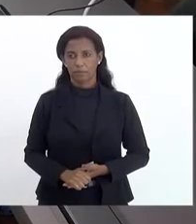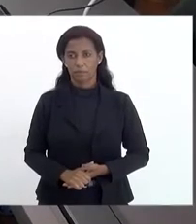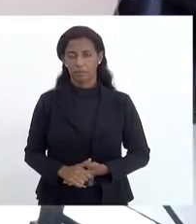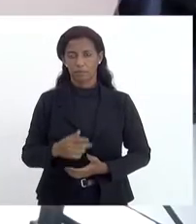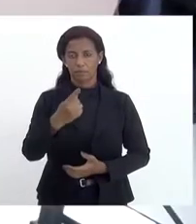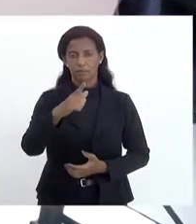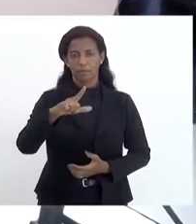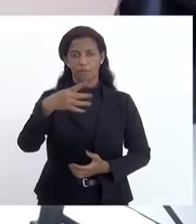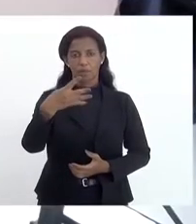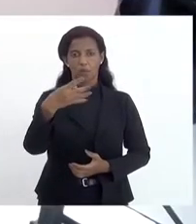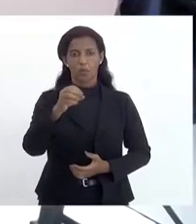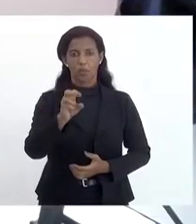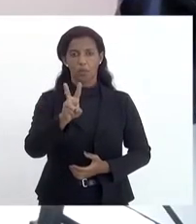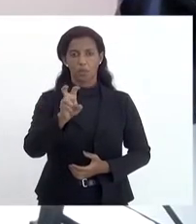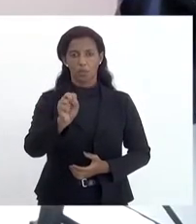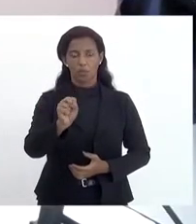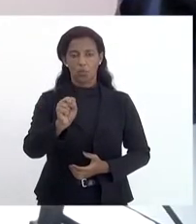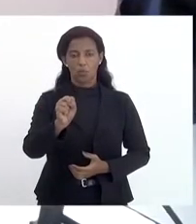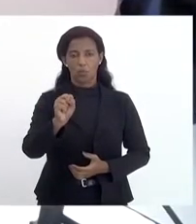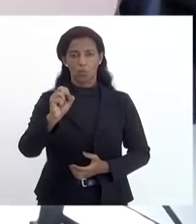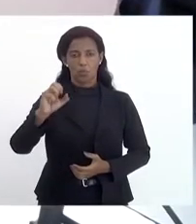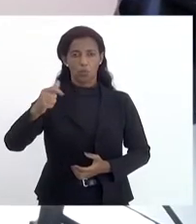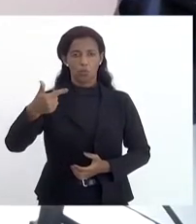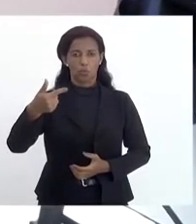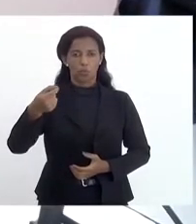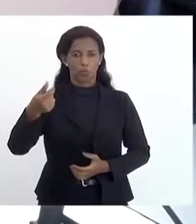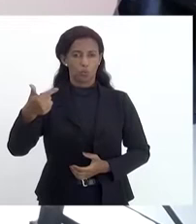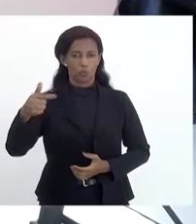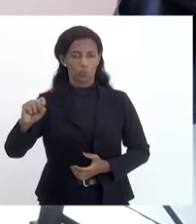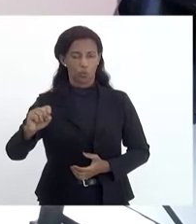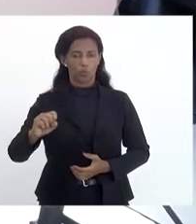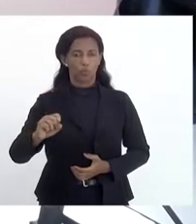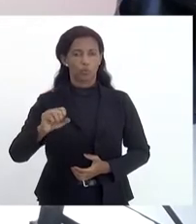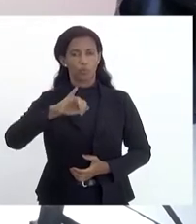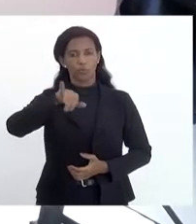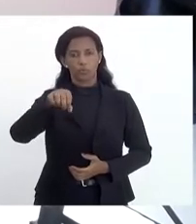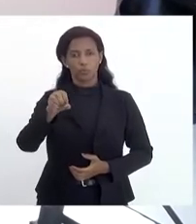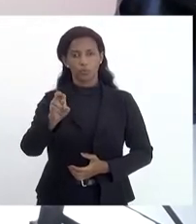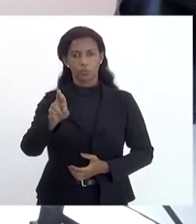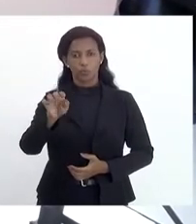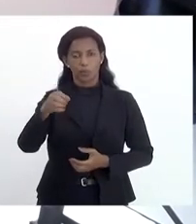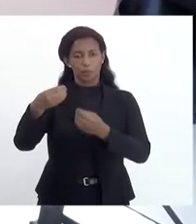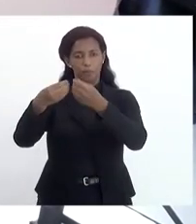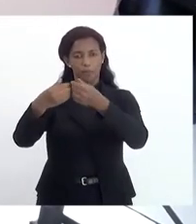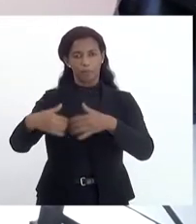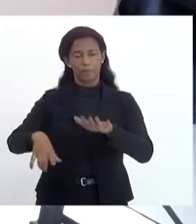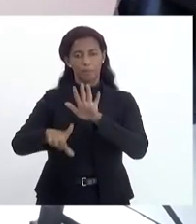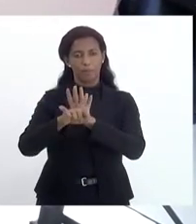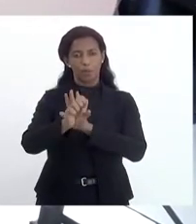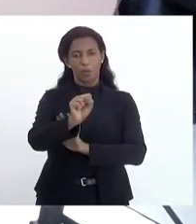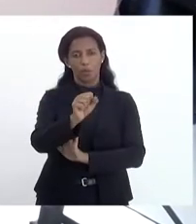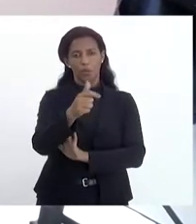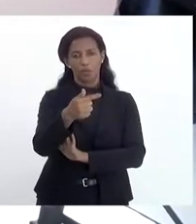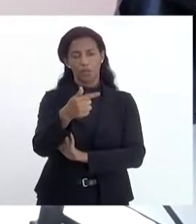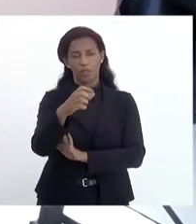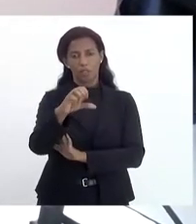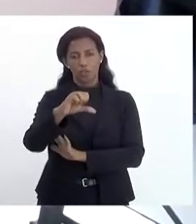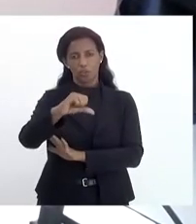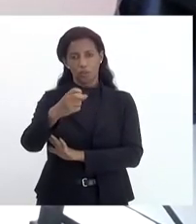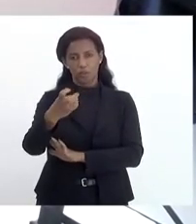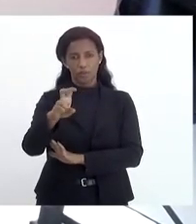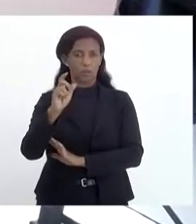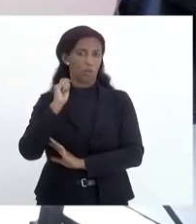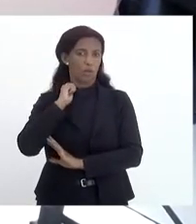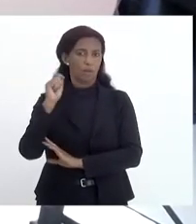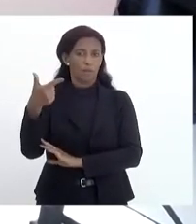Projeto de lei 4058-2018, autoria do deputado Jorge Felipe Neto, parecer pela prejudicabilidade pela lei 8795 de abril